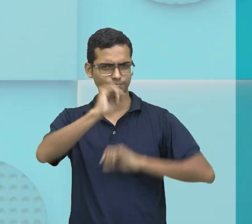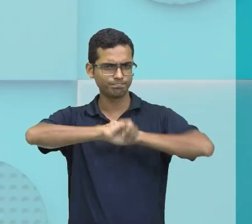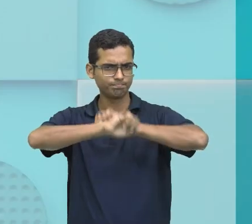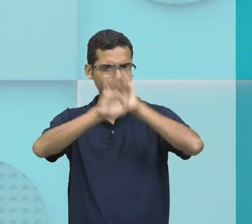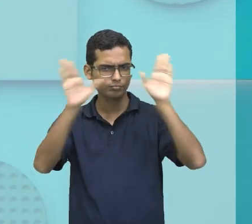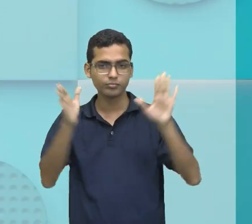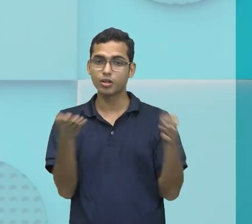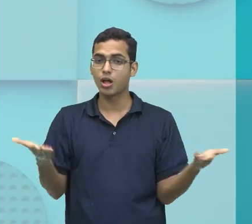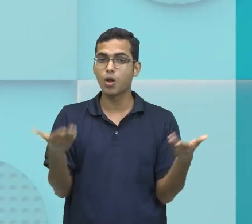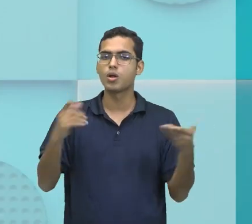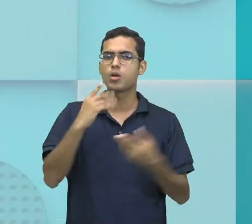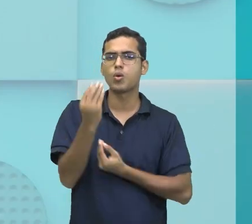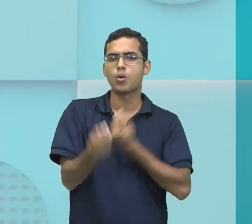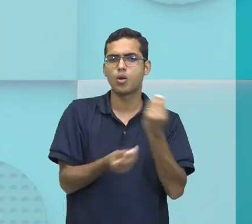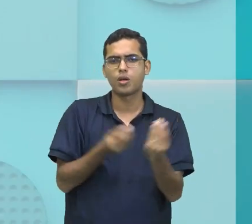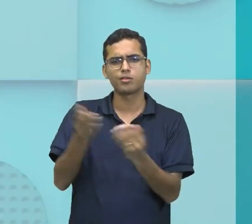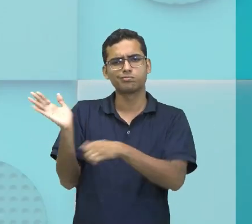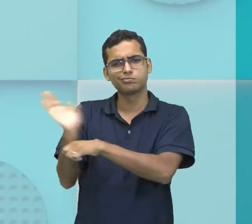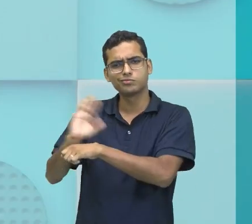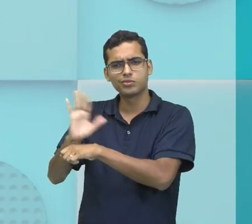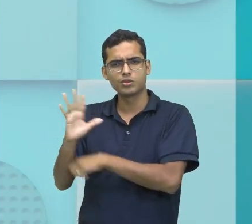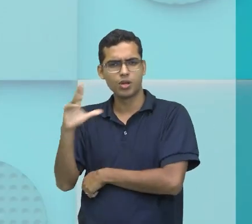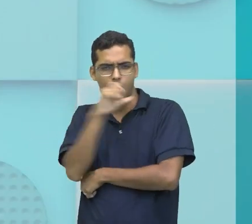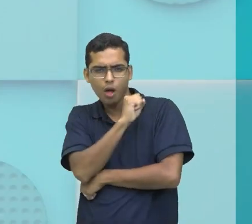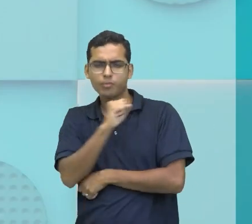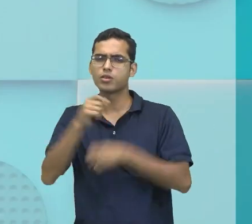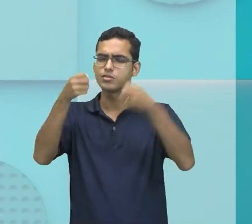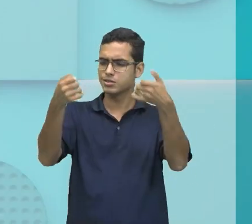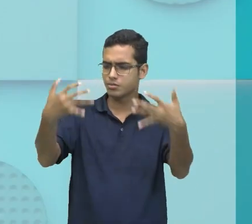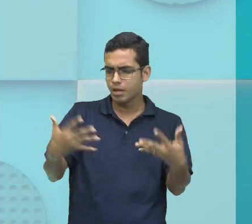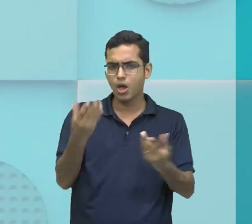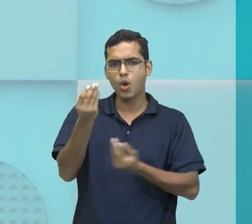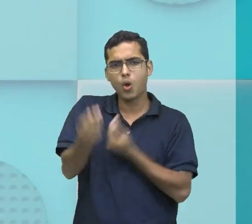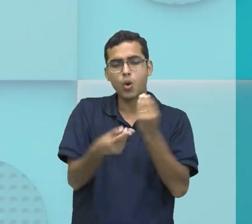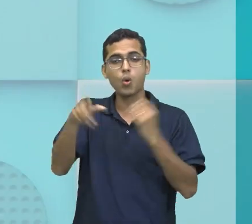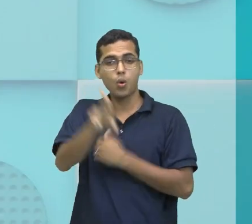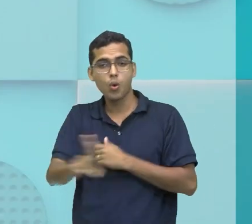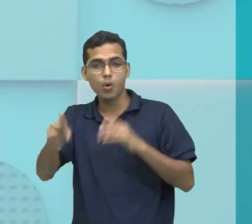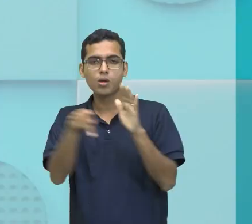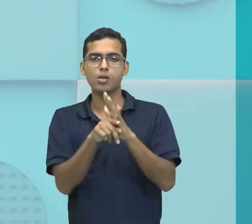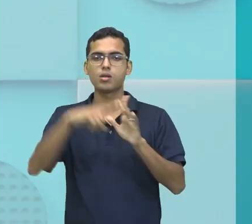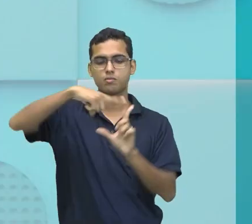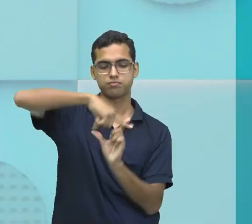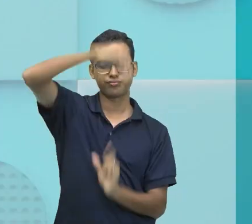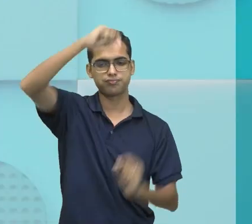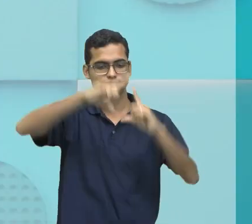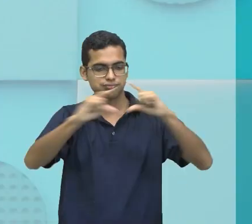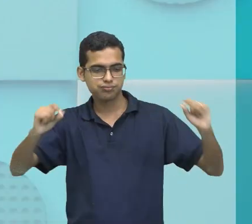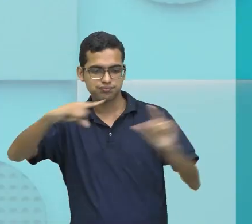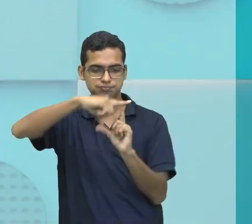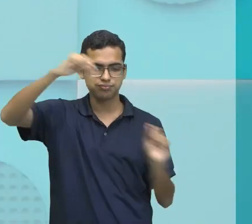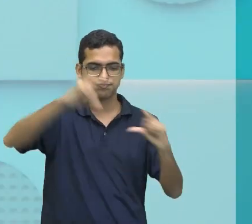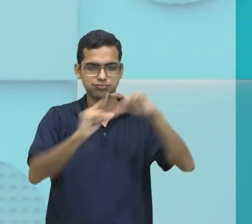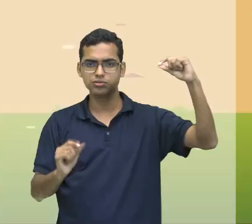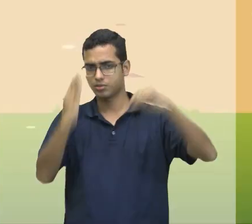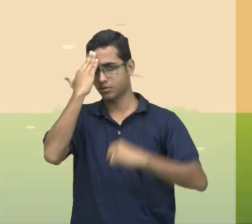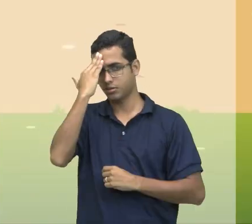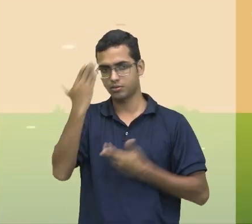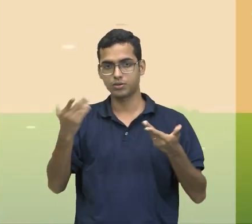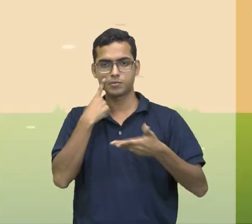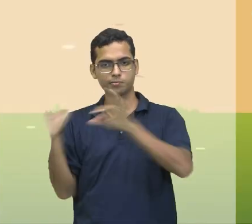vocês agora um breve videozinho que vai determinar exatamente aí o uso dos pontos cardeais para a gente se localizar no espaço. Acompanhe.